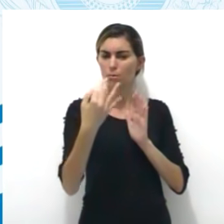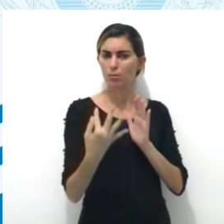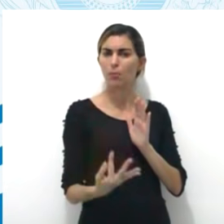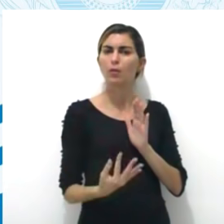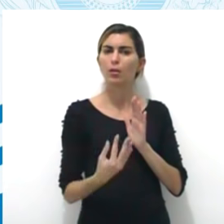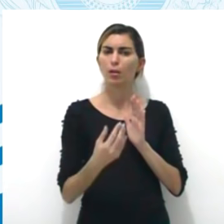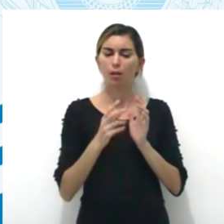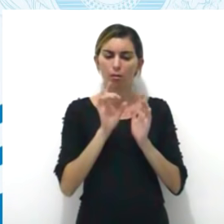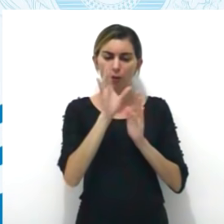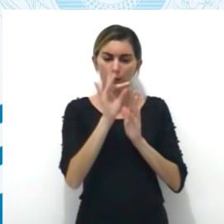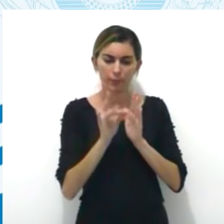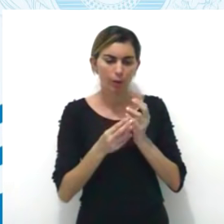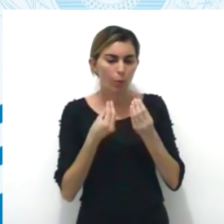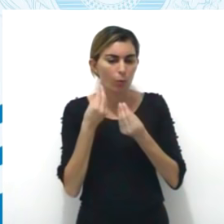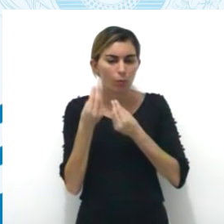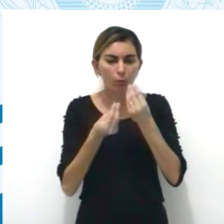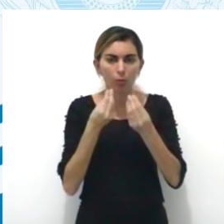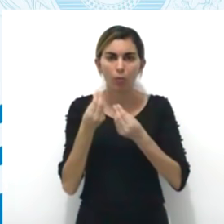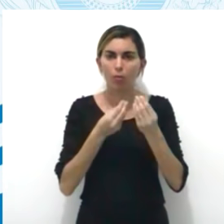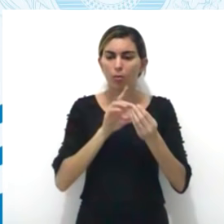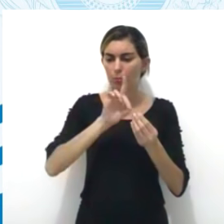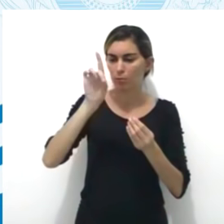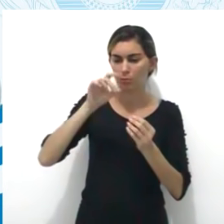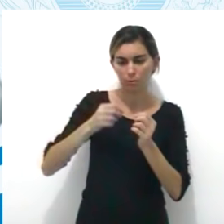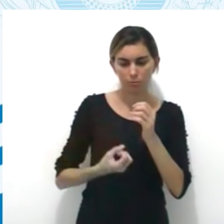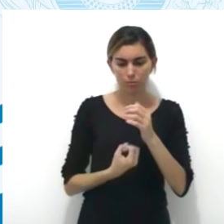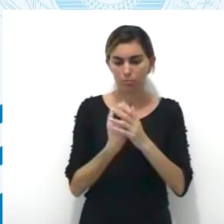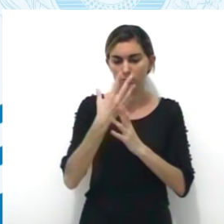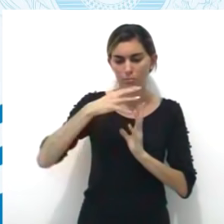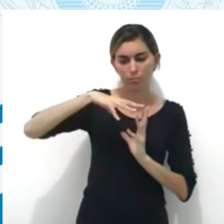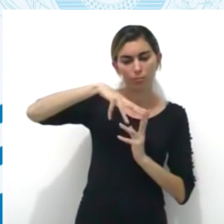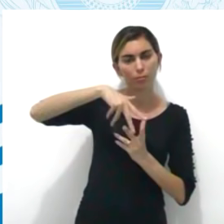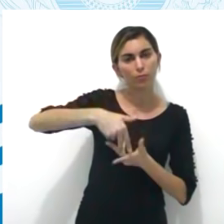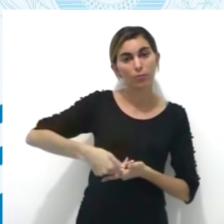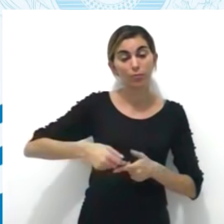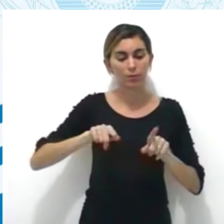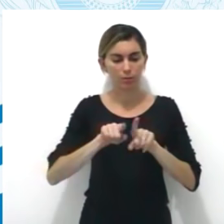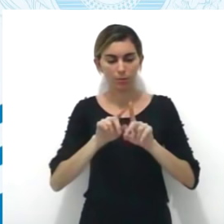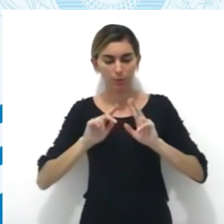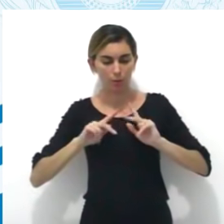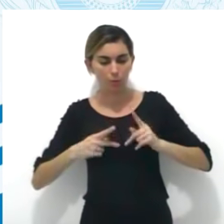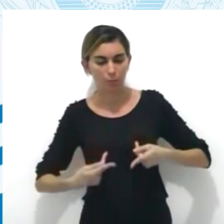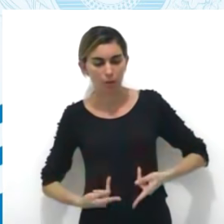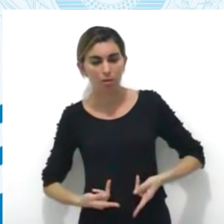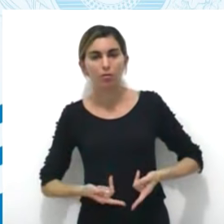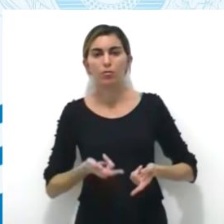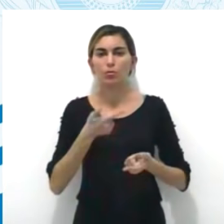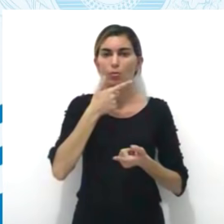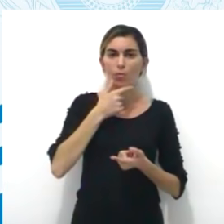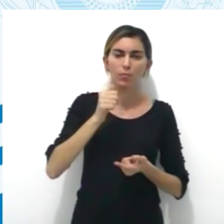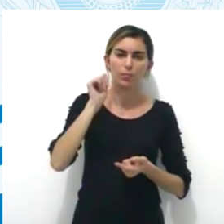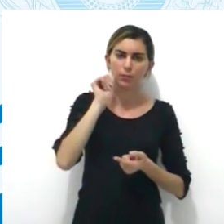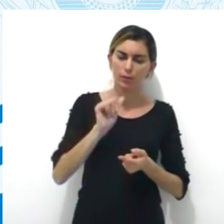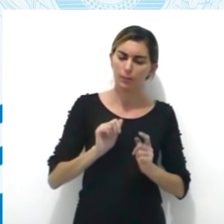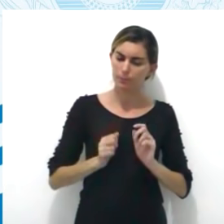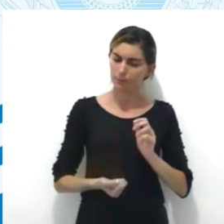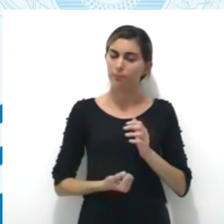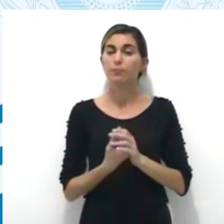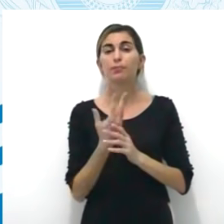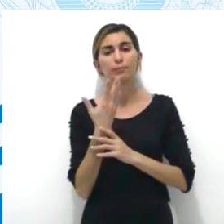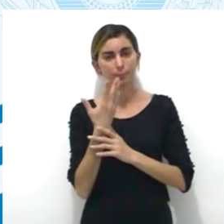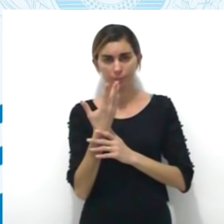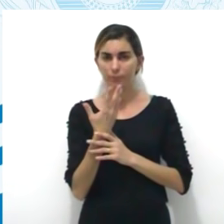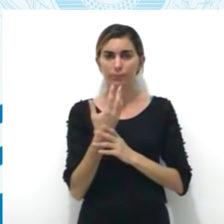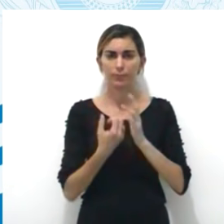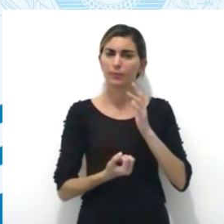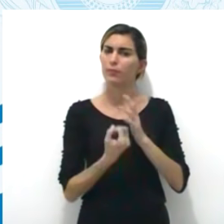conta o quê? Detalhes, como Deus criou o mundo e os seres humanos. É isso.